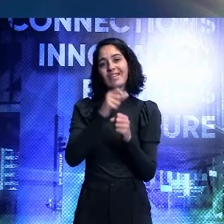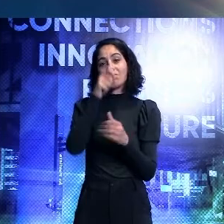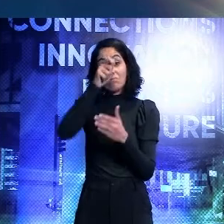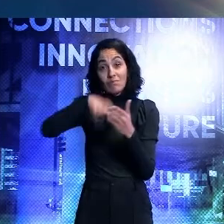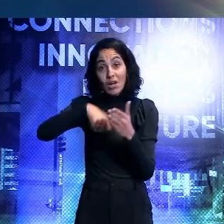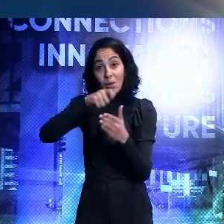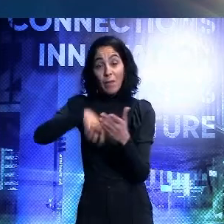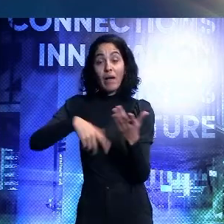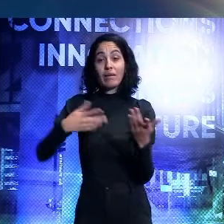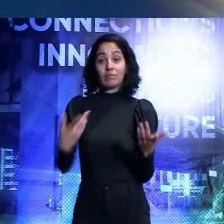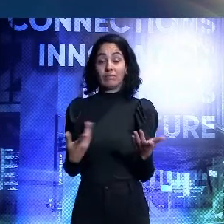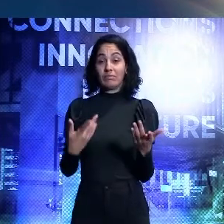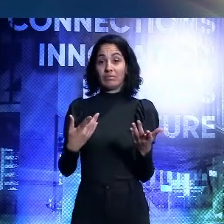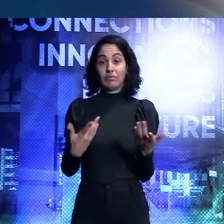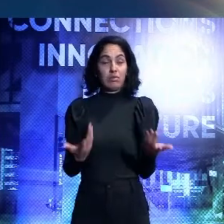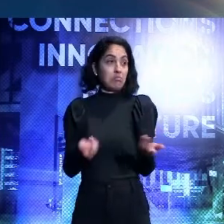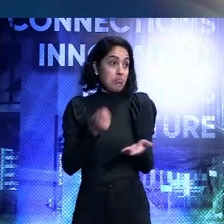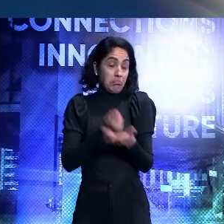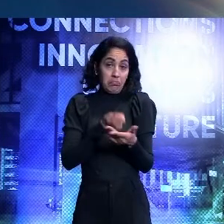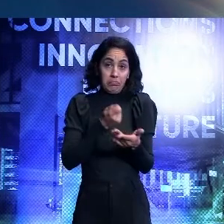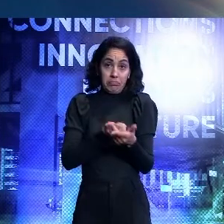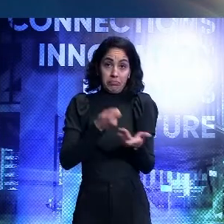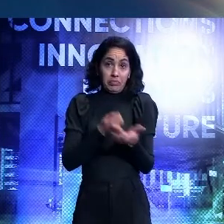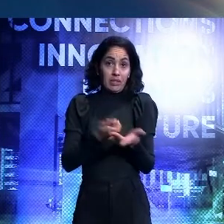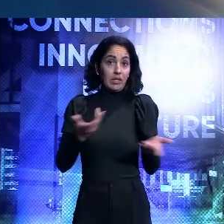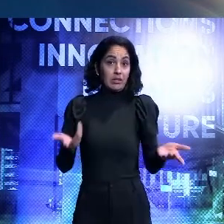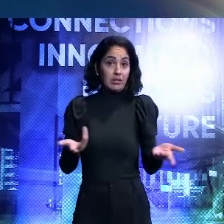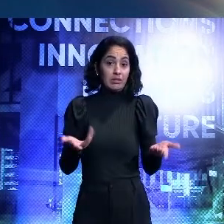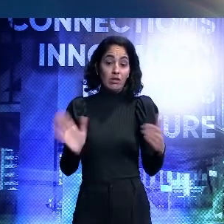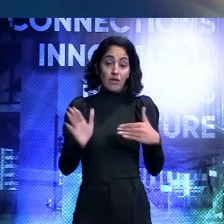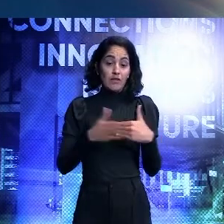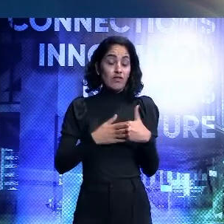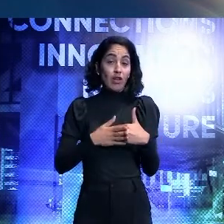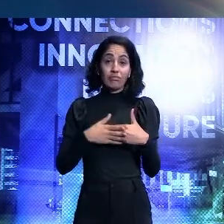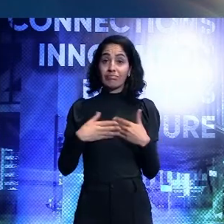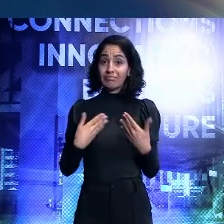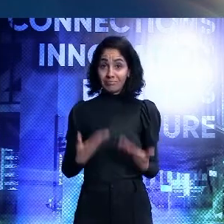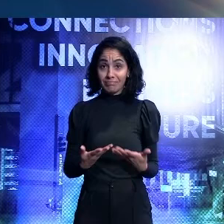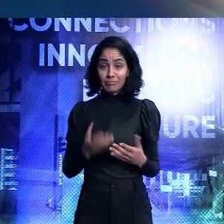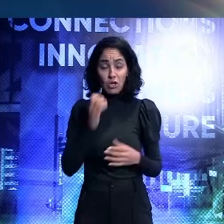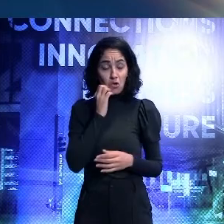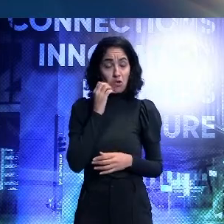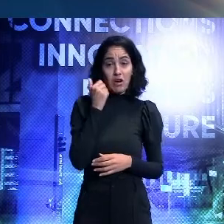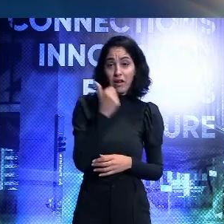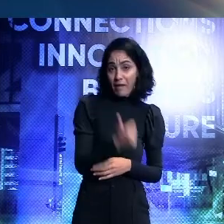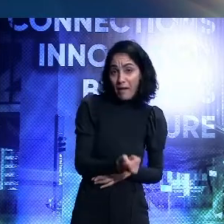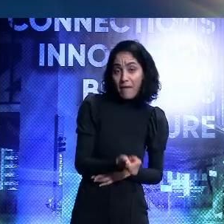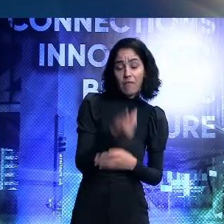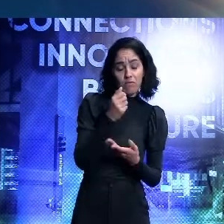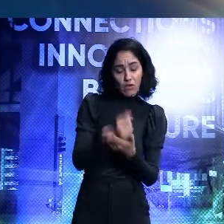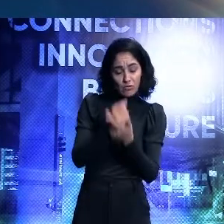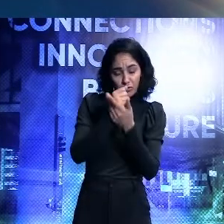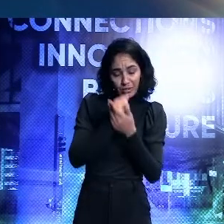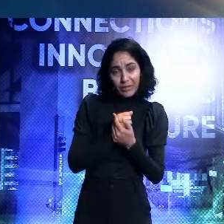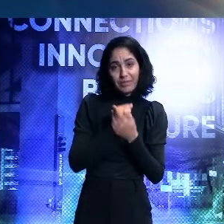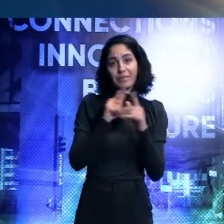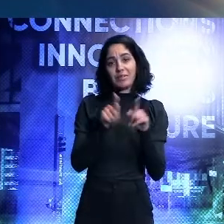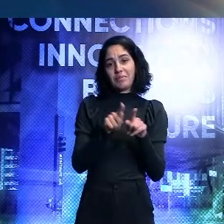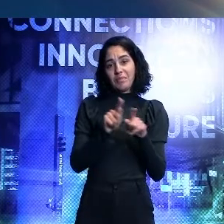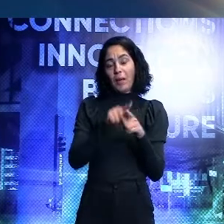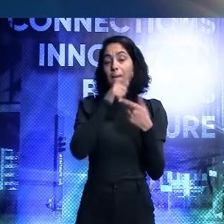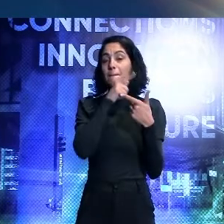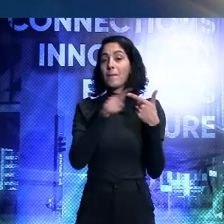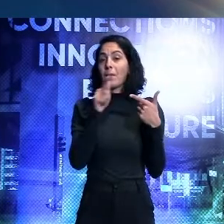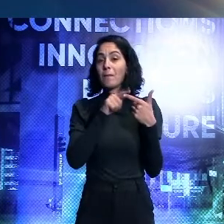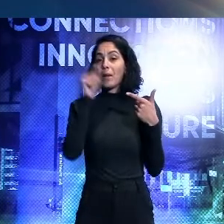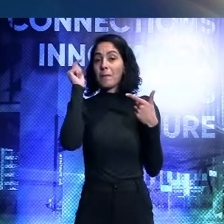Fui obrigado, ele falou. Se virou? Senão ele ia fechar. E tudo bem, estava ajudando. O problema é